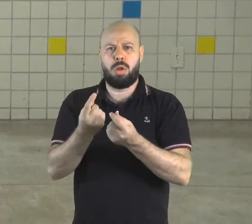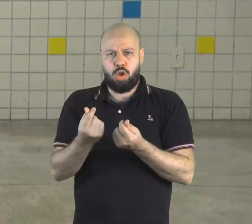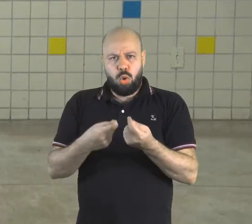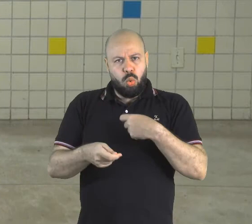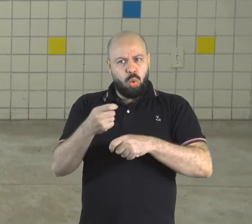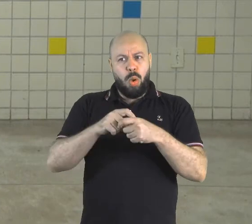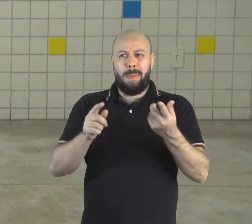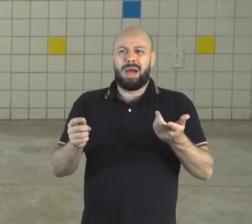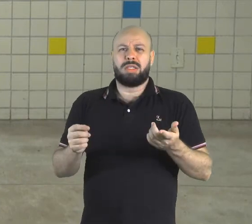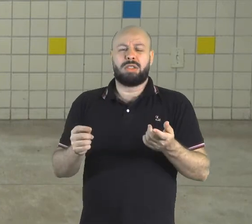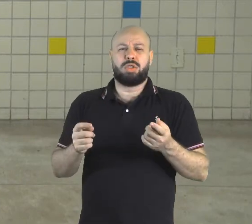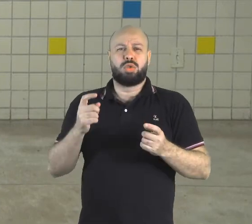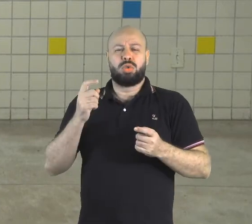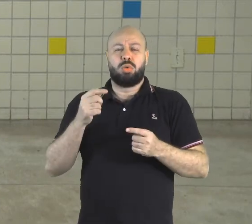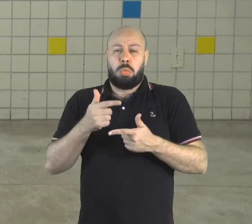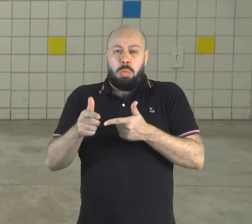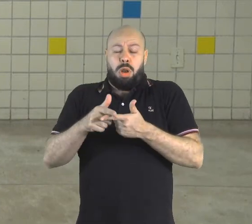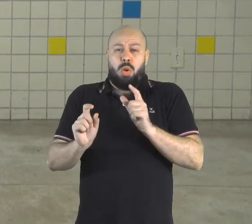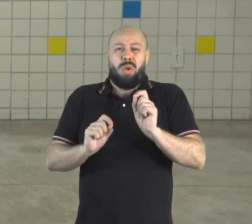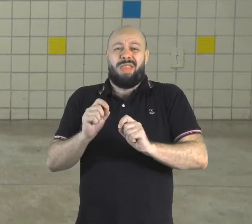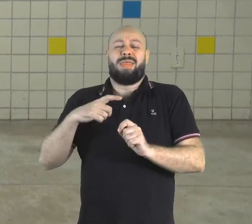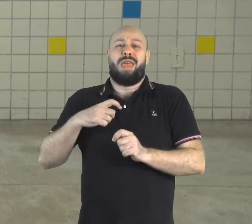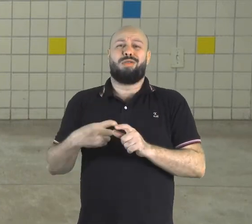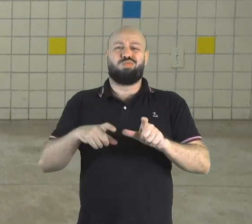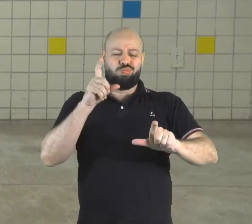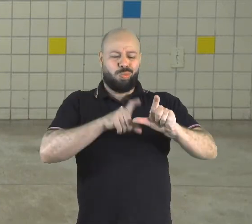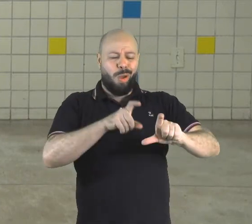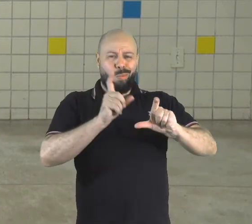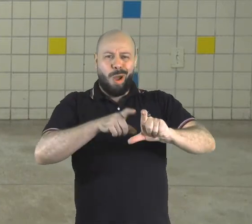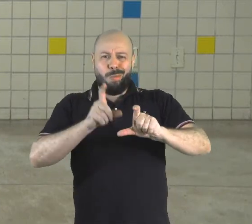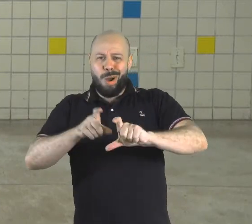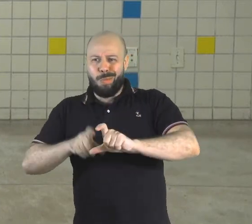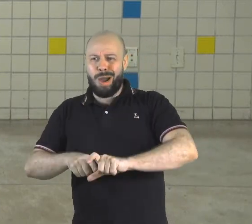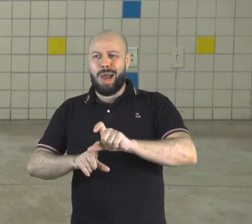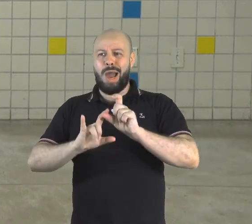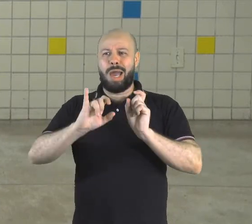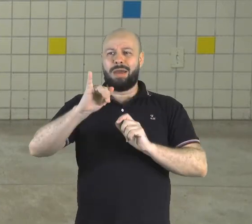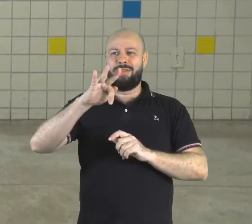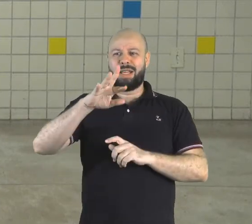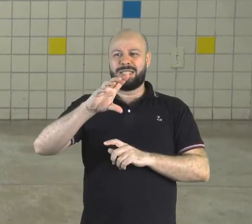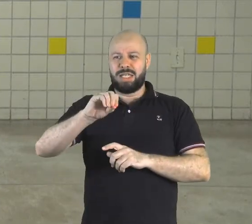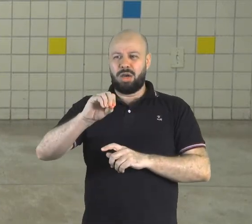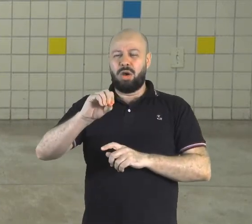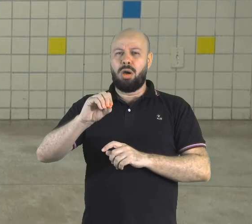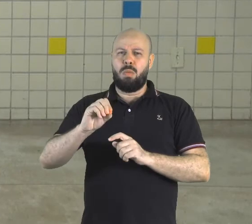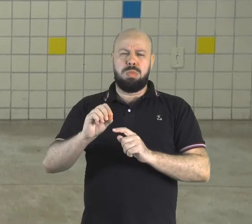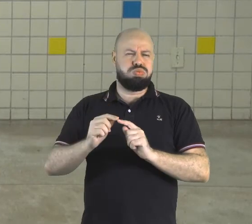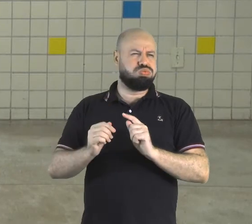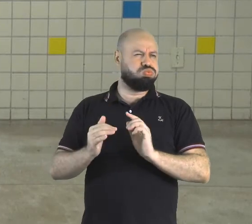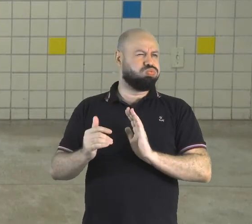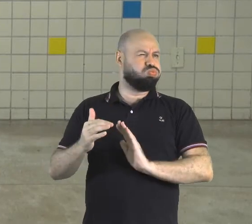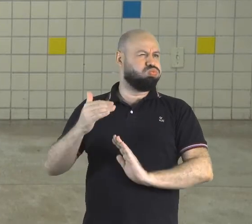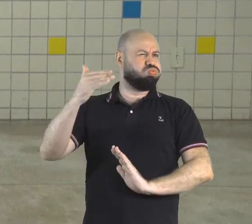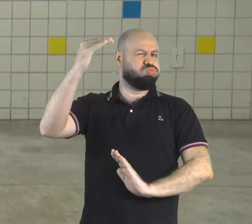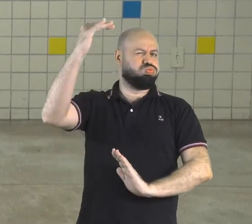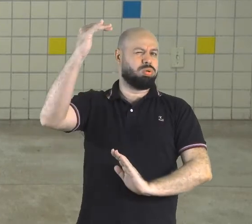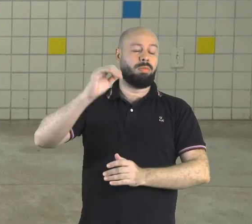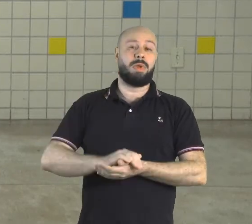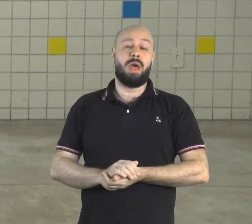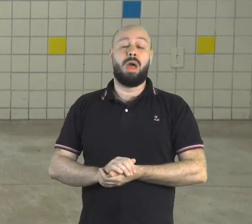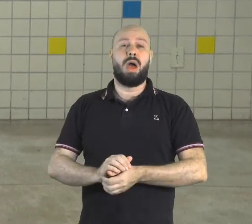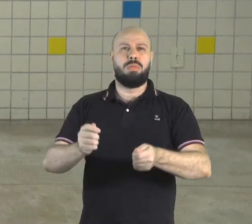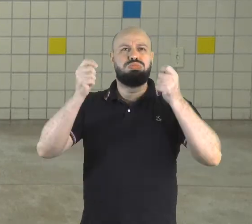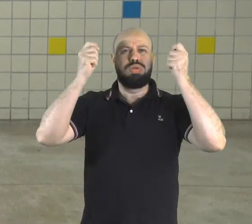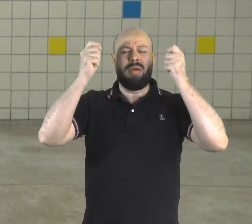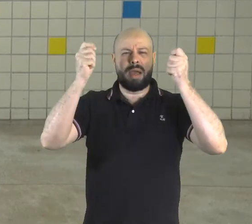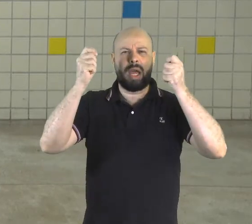era que havia muita dívida e a inflação continuava crescendo. As manifestações, as revoltas, as greves eram reprimidas